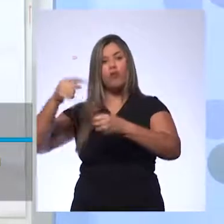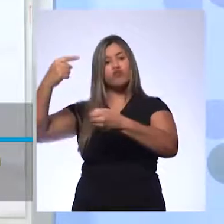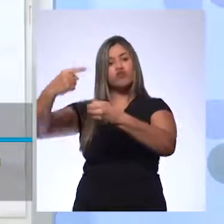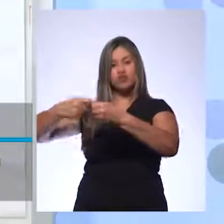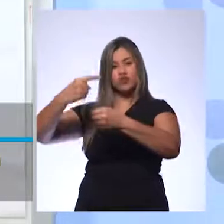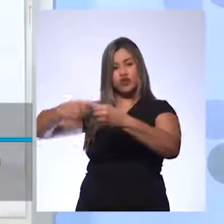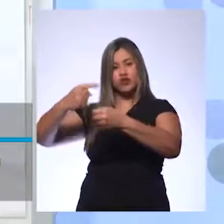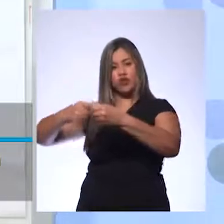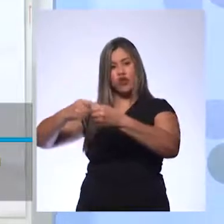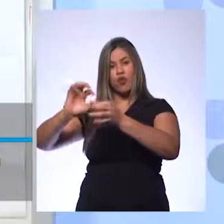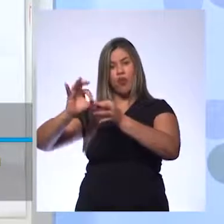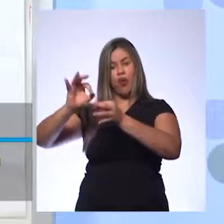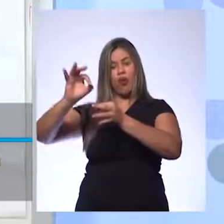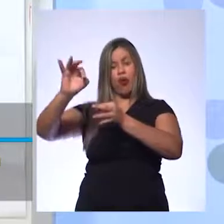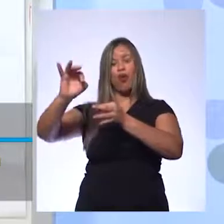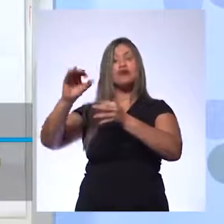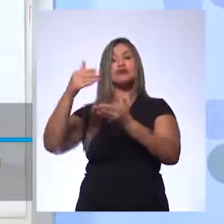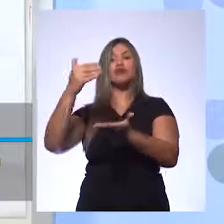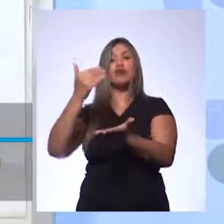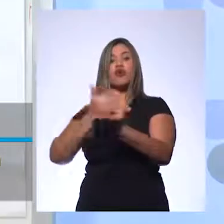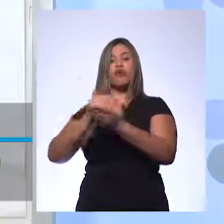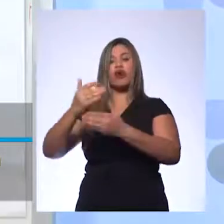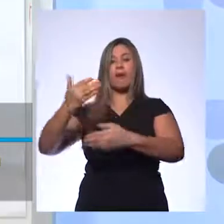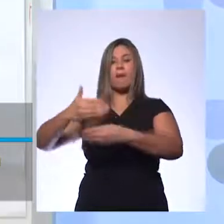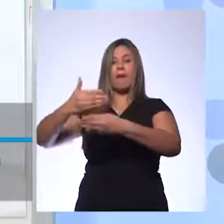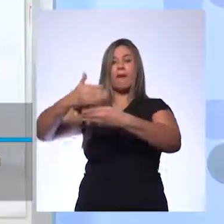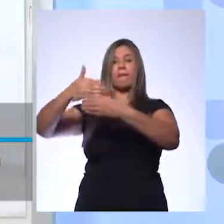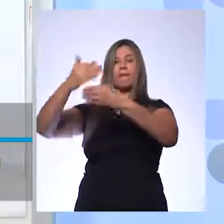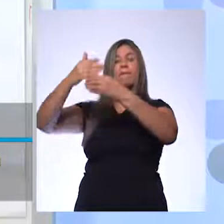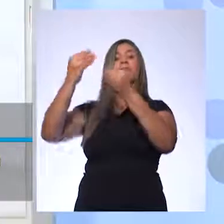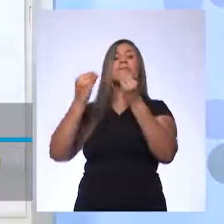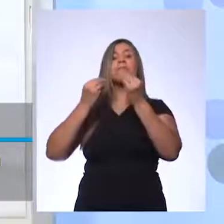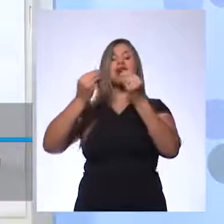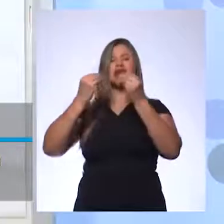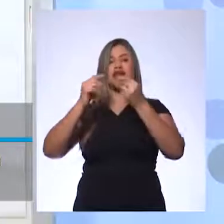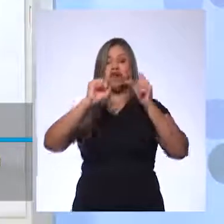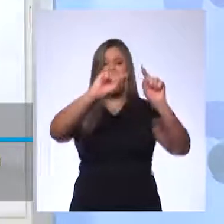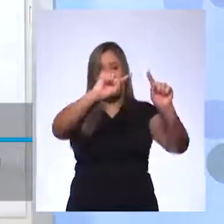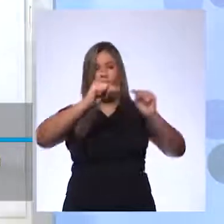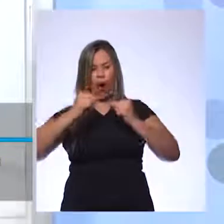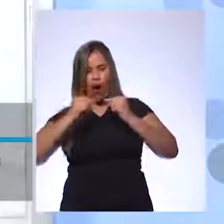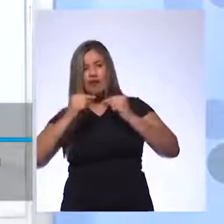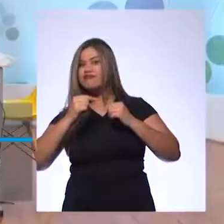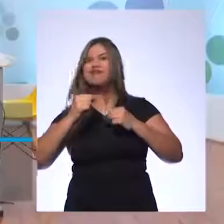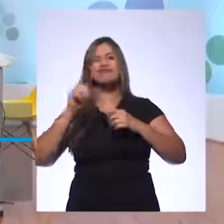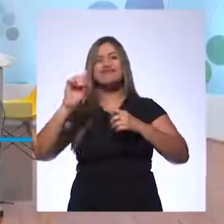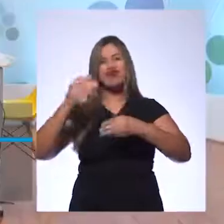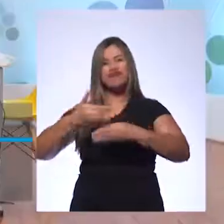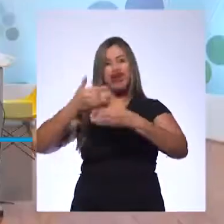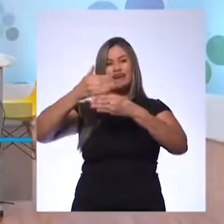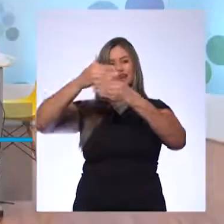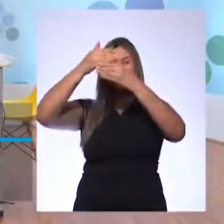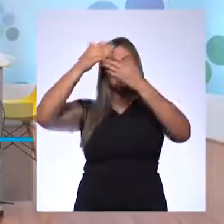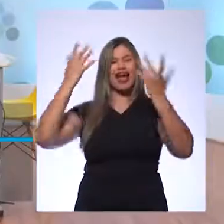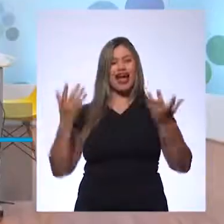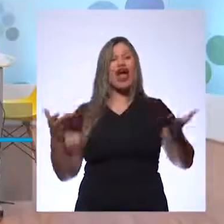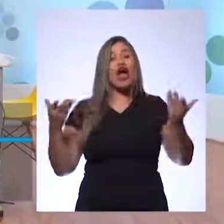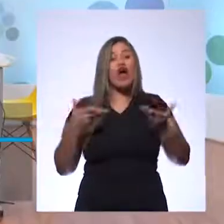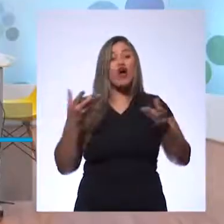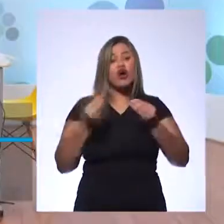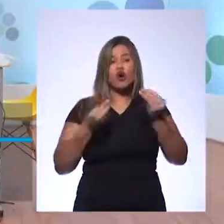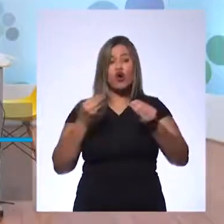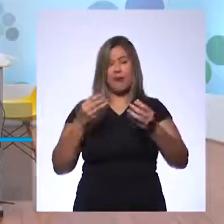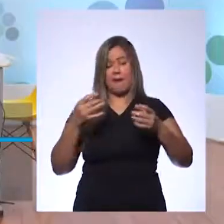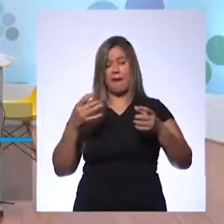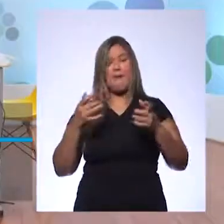feudos e eles começaram a ser humorados para se proteger de ataques de barbas E aí nós vamos aqui agora para o mini mundo da professora